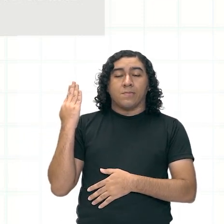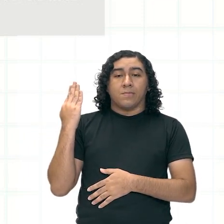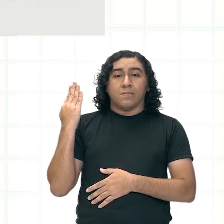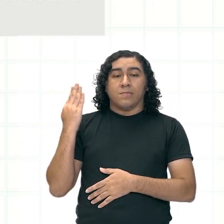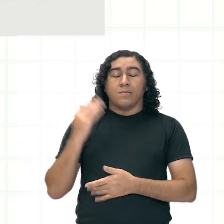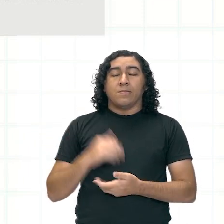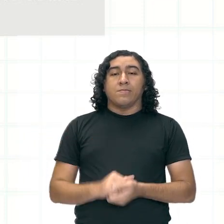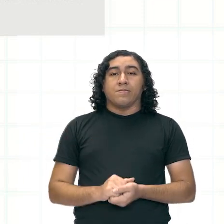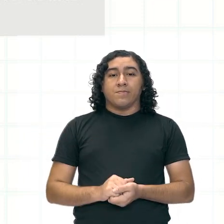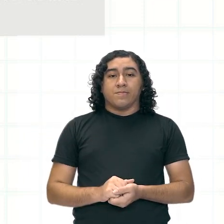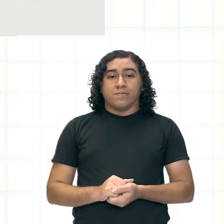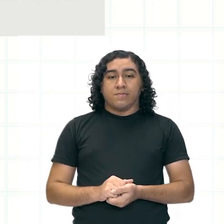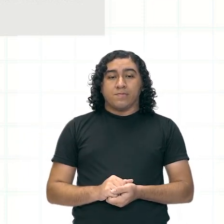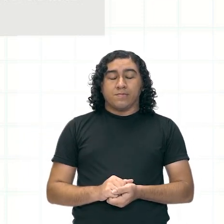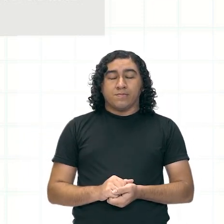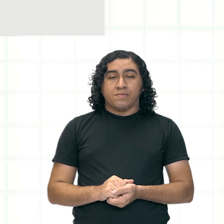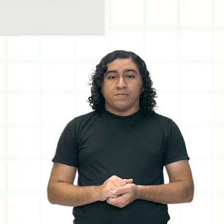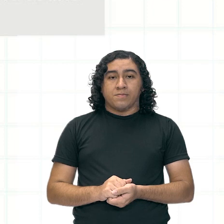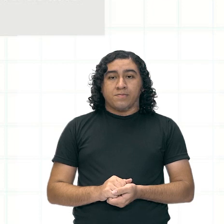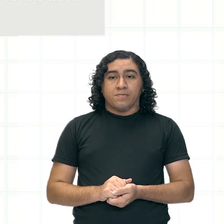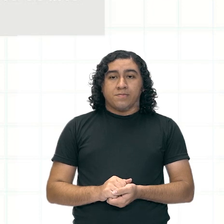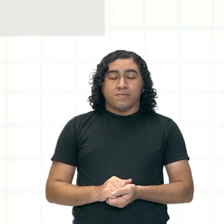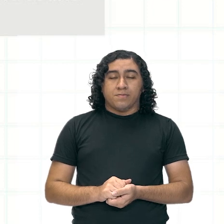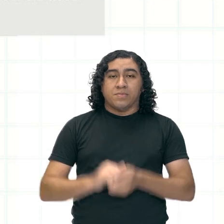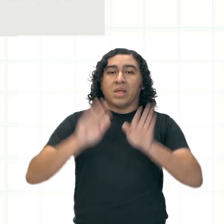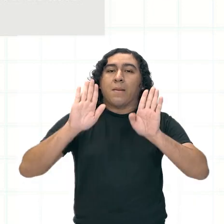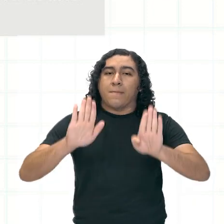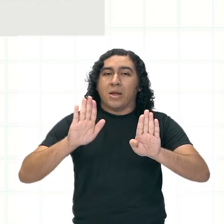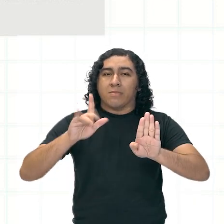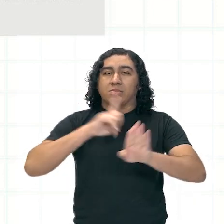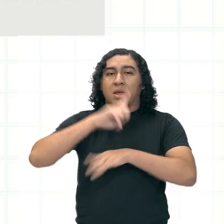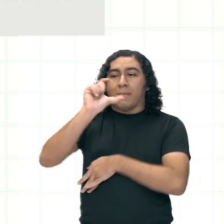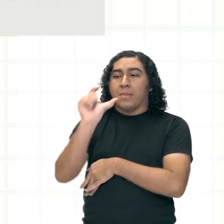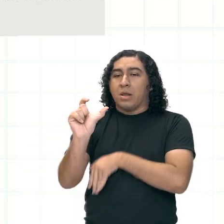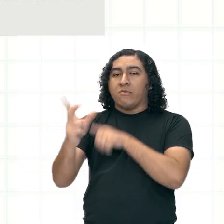questões climáticas, certo? Agora,